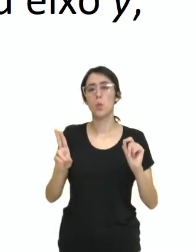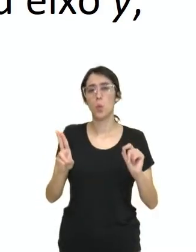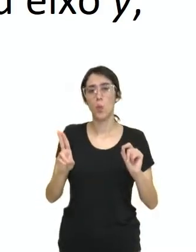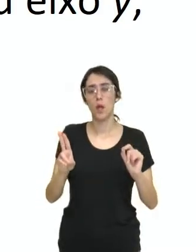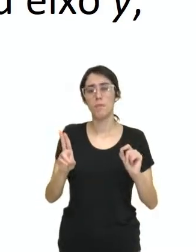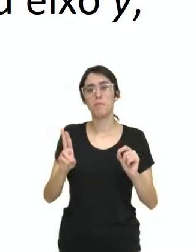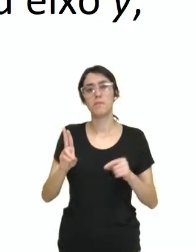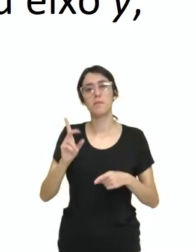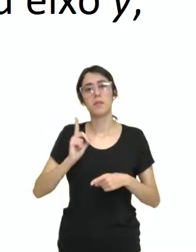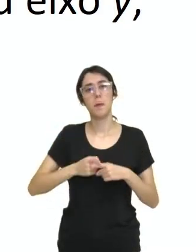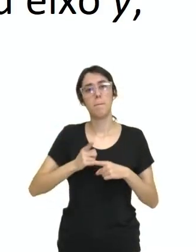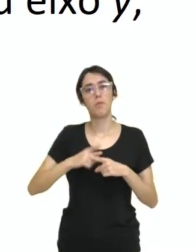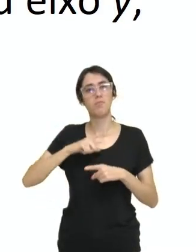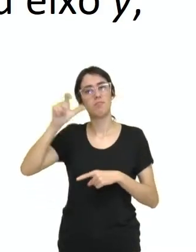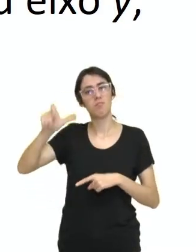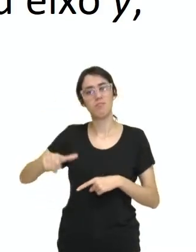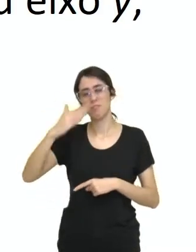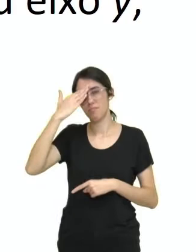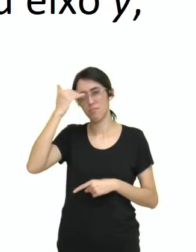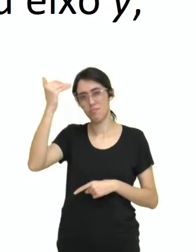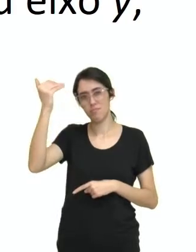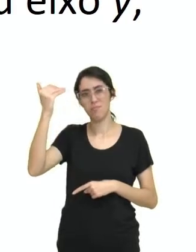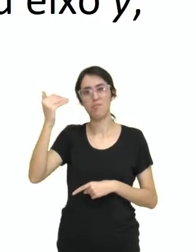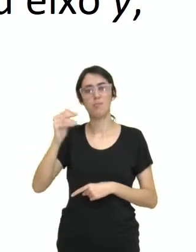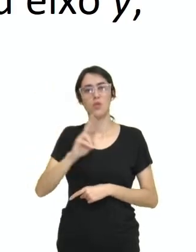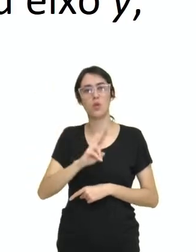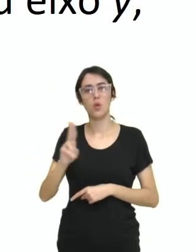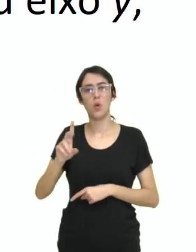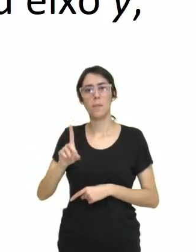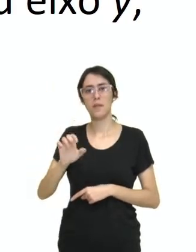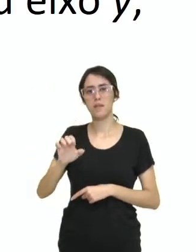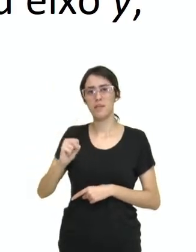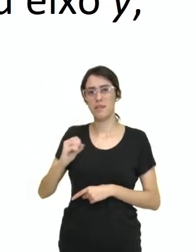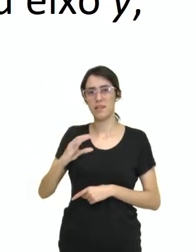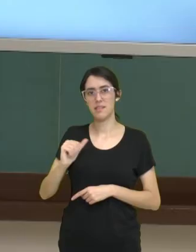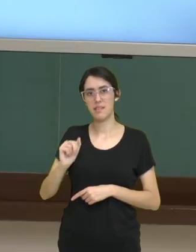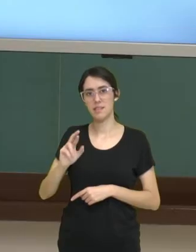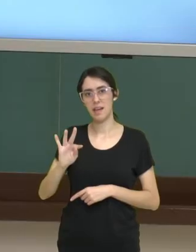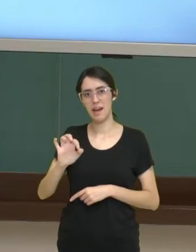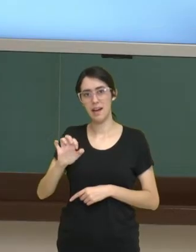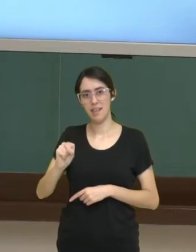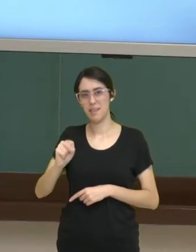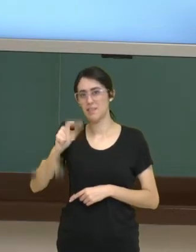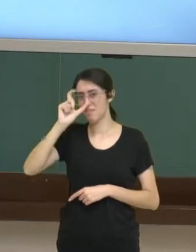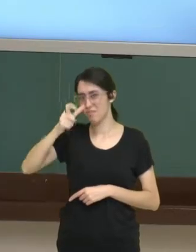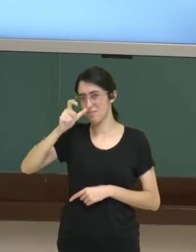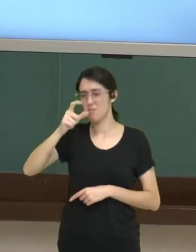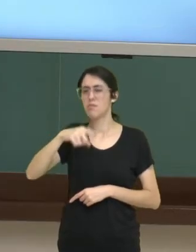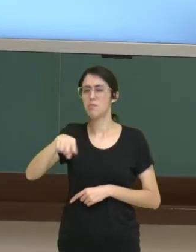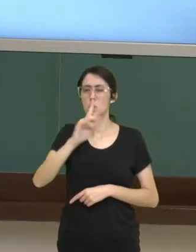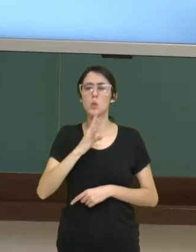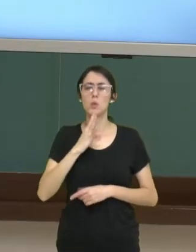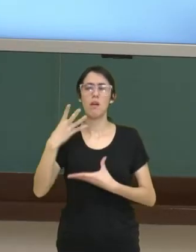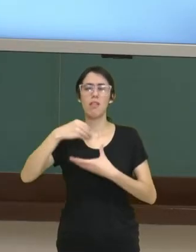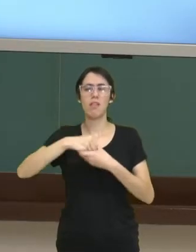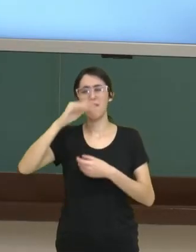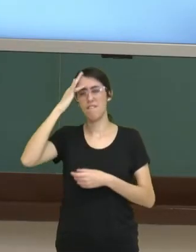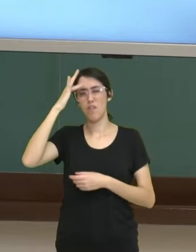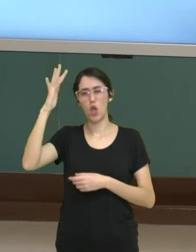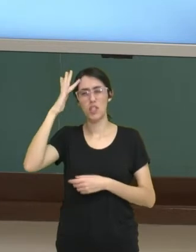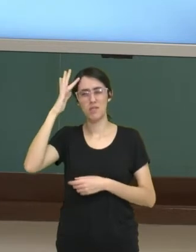um matemático e filósofo francês, vocês também já devem ter estudado sobre ele dentro de filosofia, o